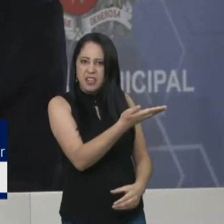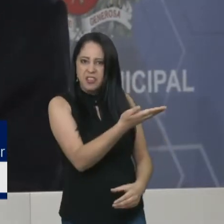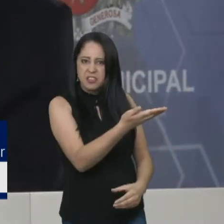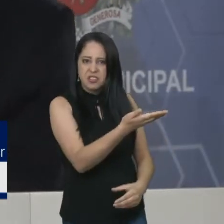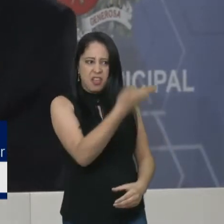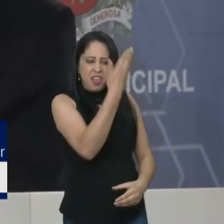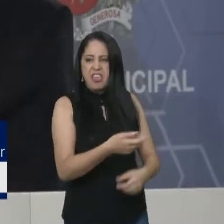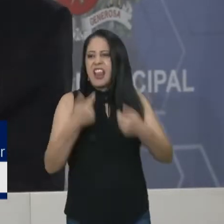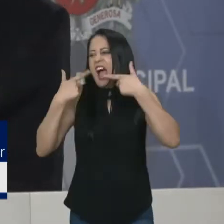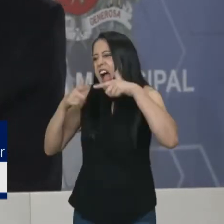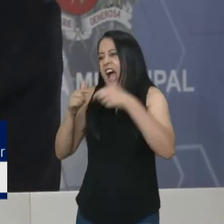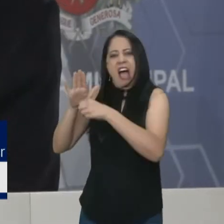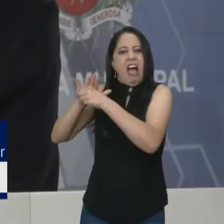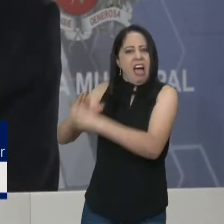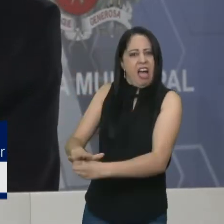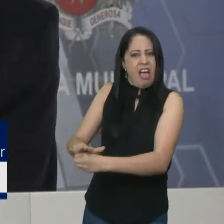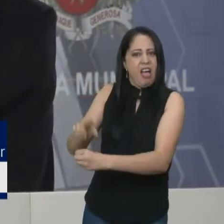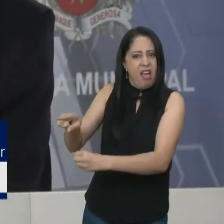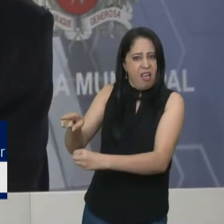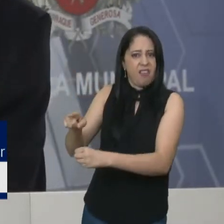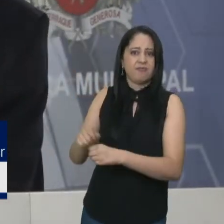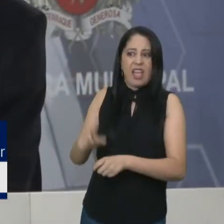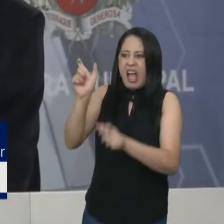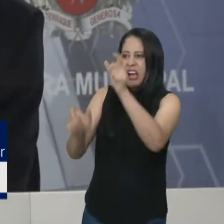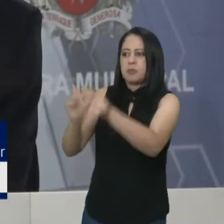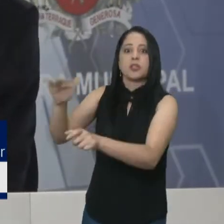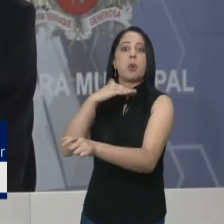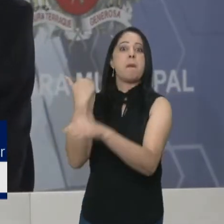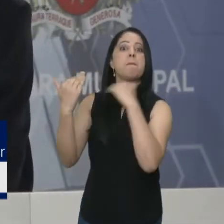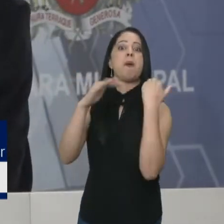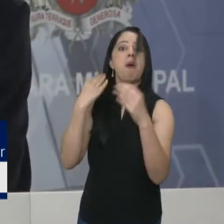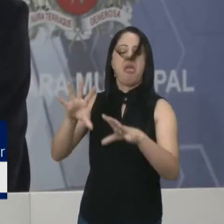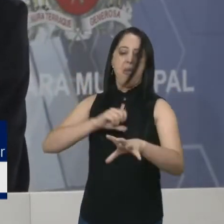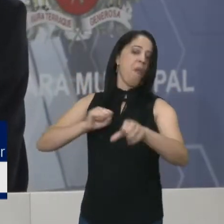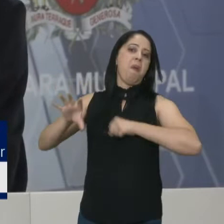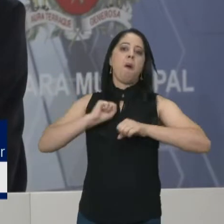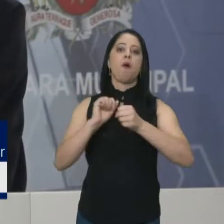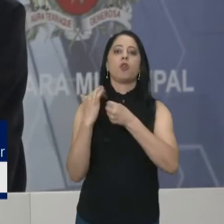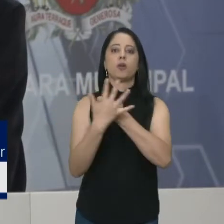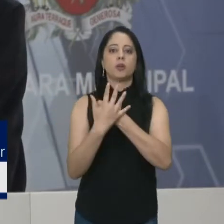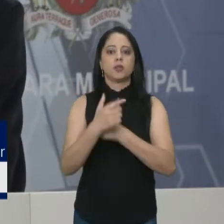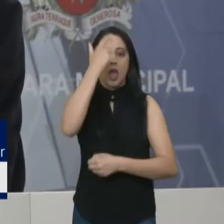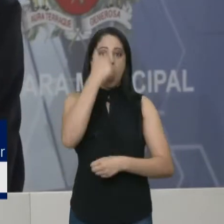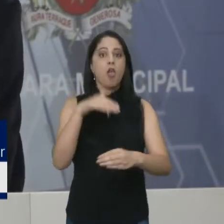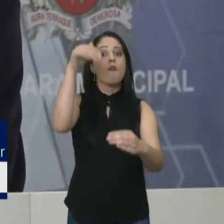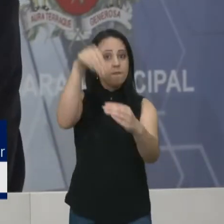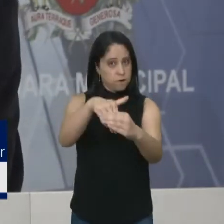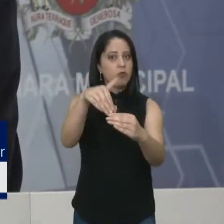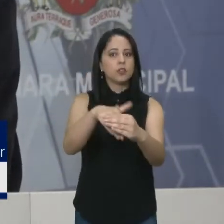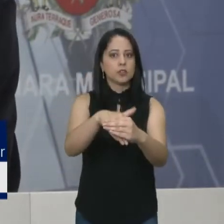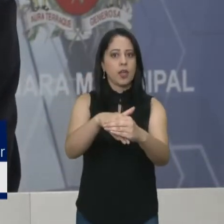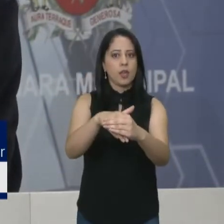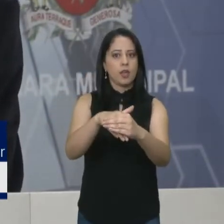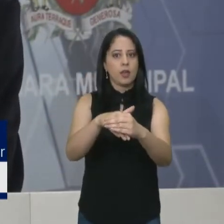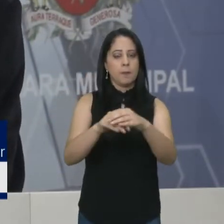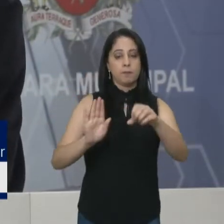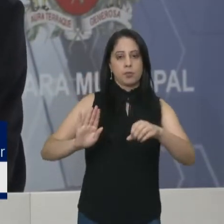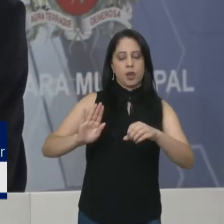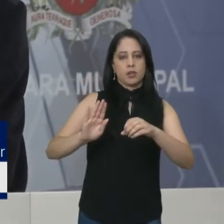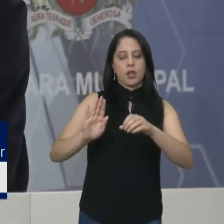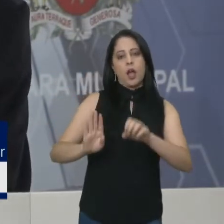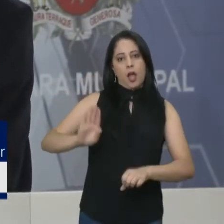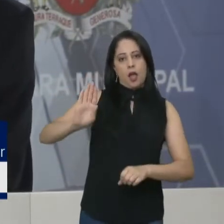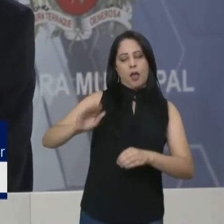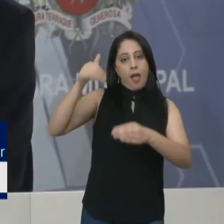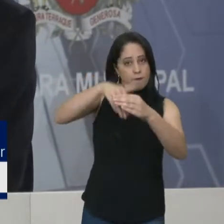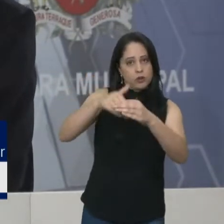pessoas que estão entubadas e morrendo na pandemia. Eu não esqueço disso, não. Eu votei no senhor na outra eleição, eu deixei de votar nessa